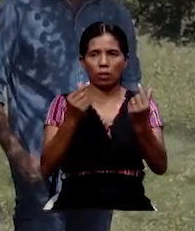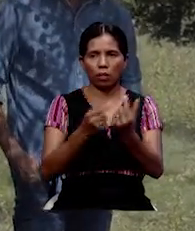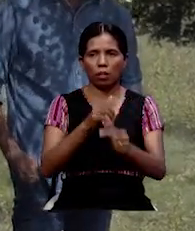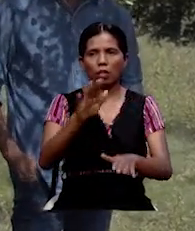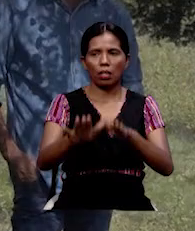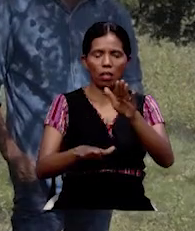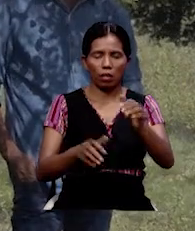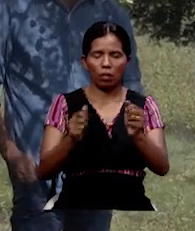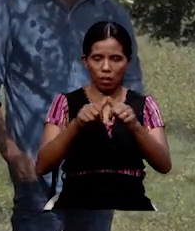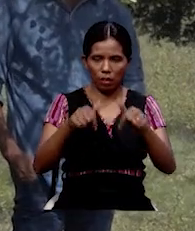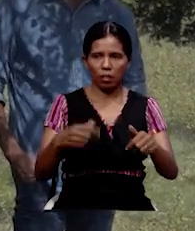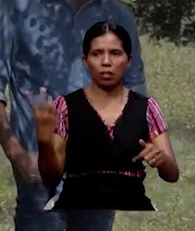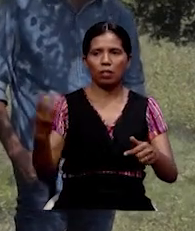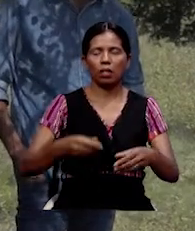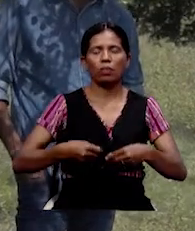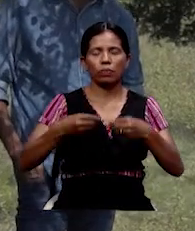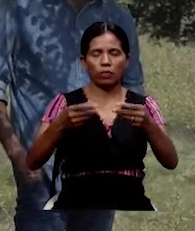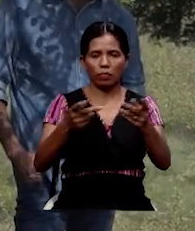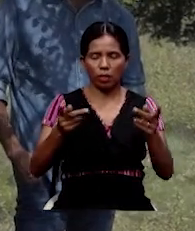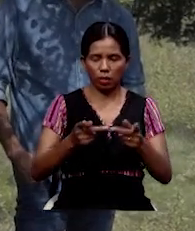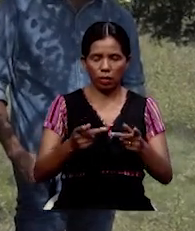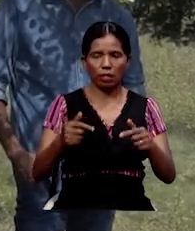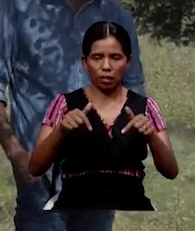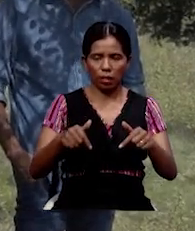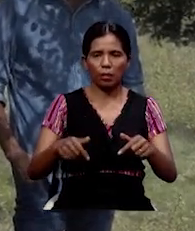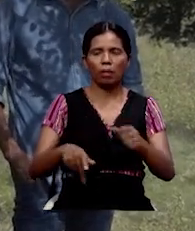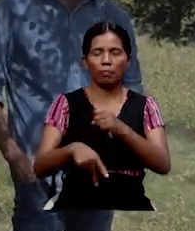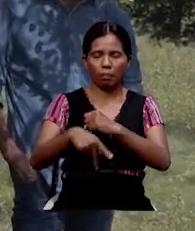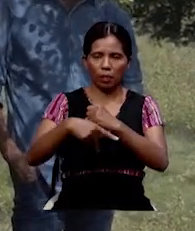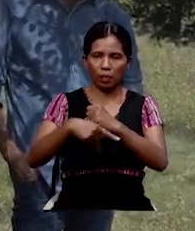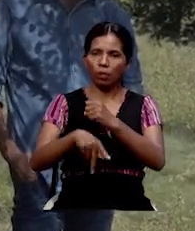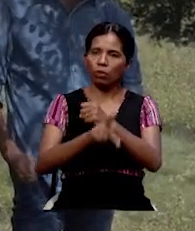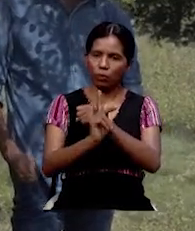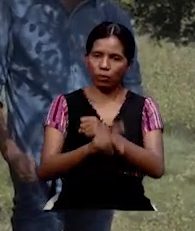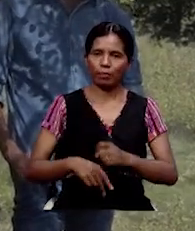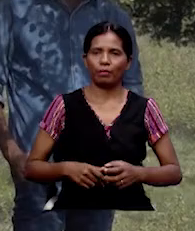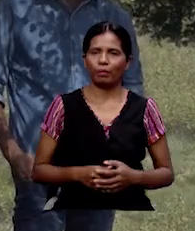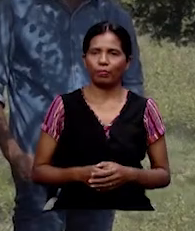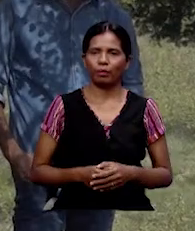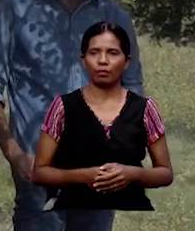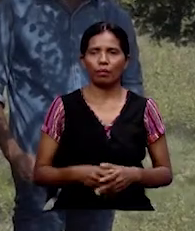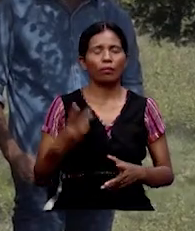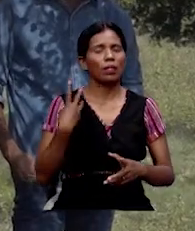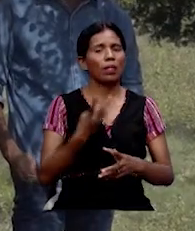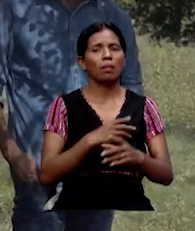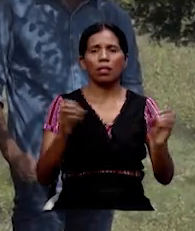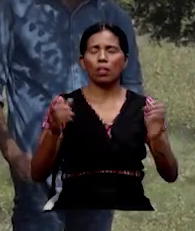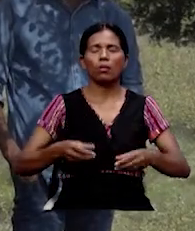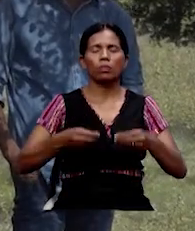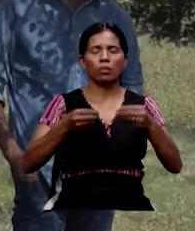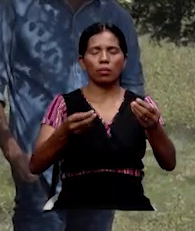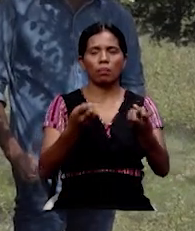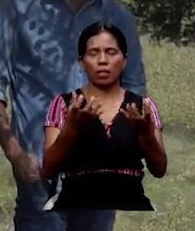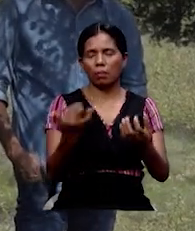Então sira considera, no sira fo fatin dané, bak Partido Kuntu, durante, sira sira. Amila fo, buat dubukida basira, amila